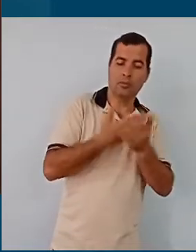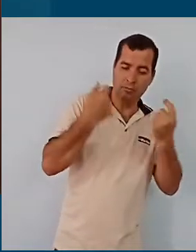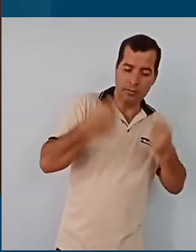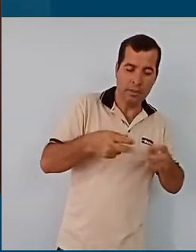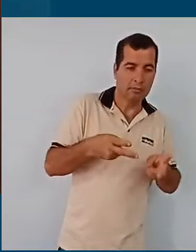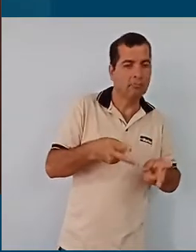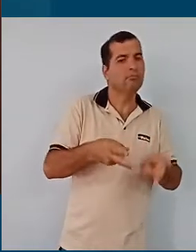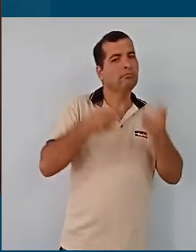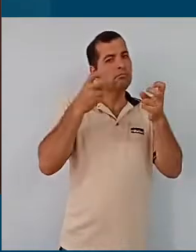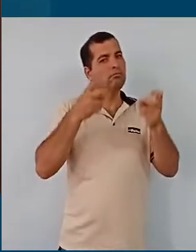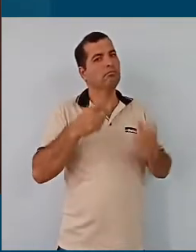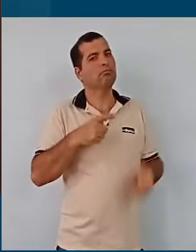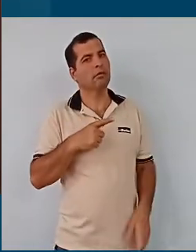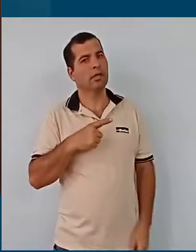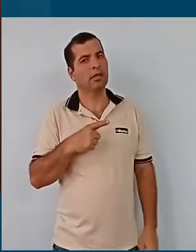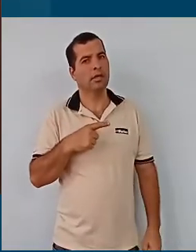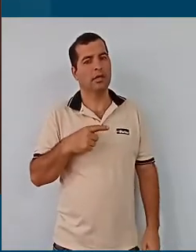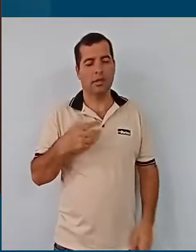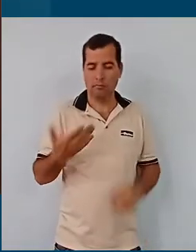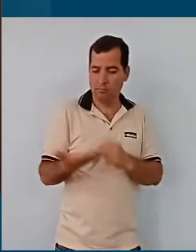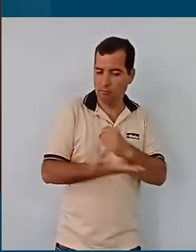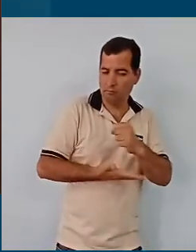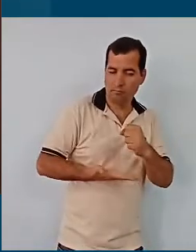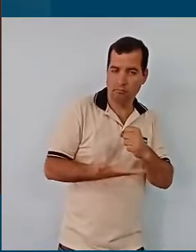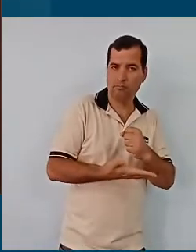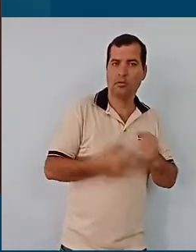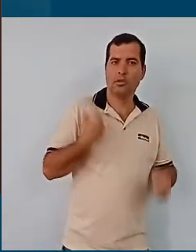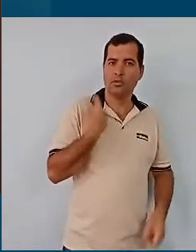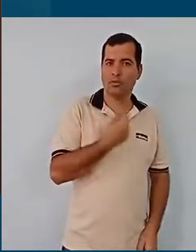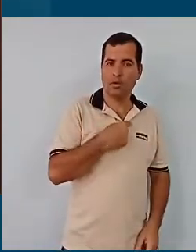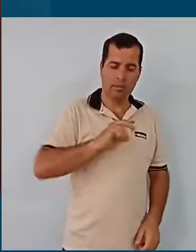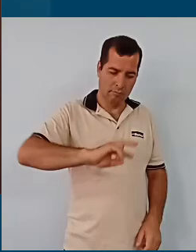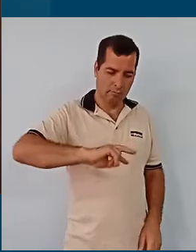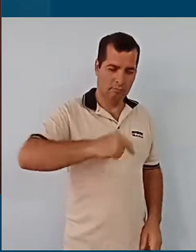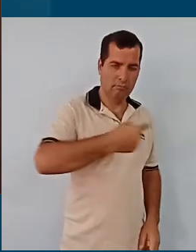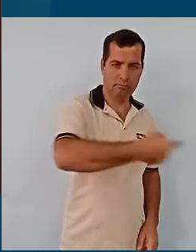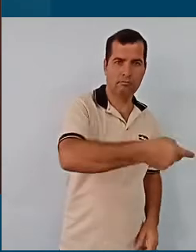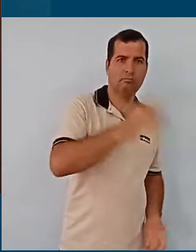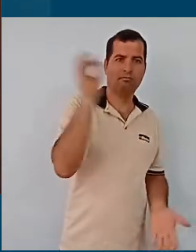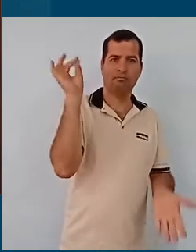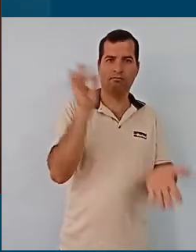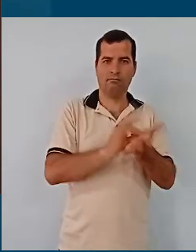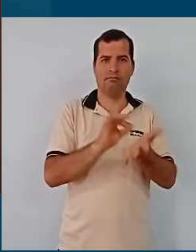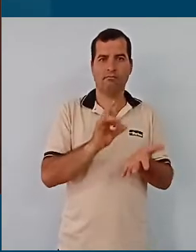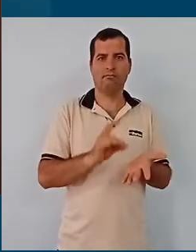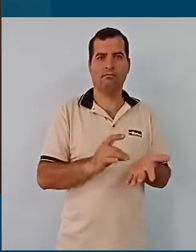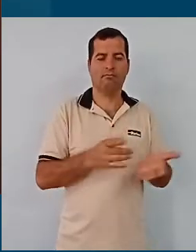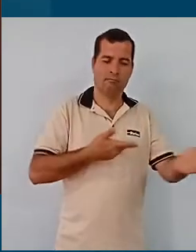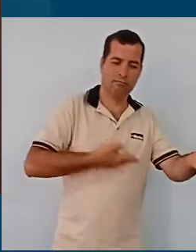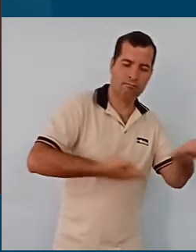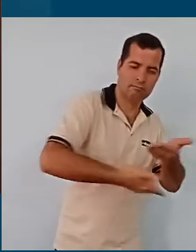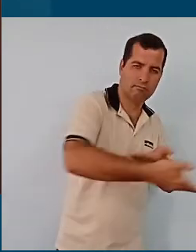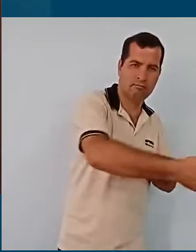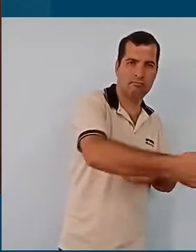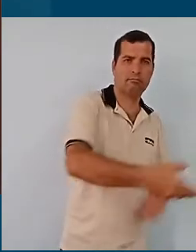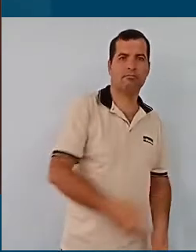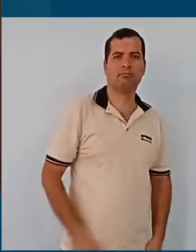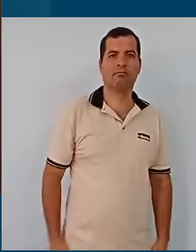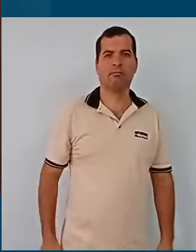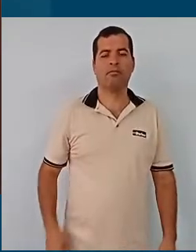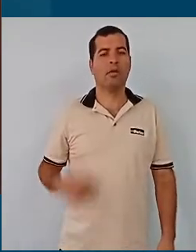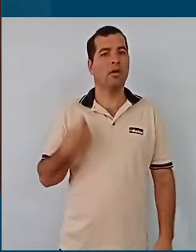elemento fundamental que nós precisamos ter para garantir essa articulação, na prática, é a